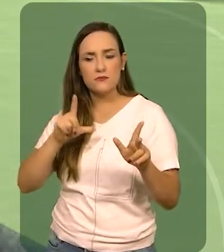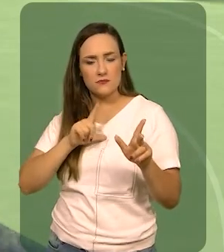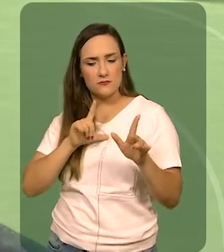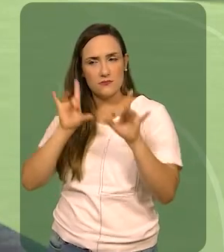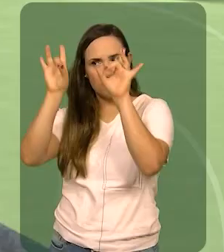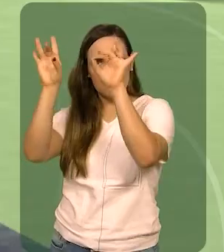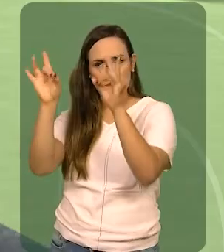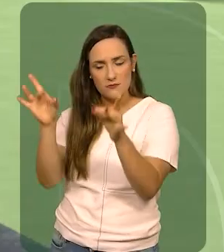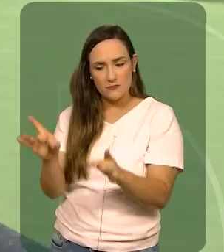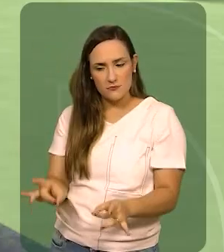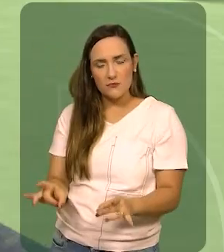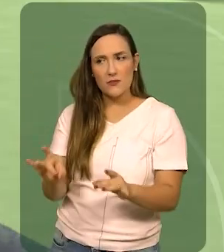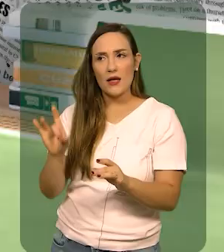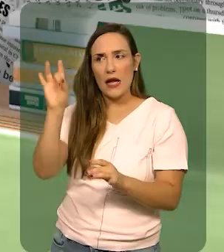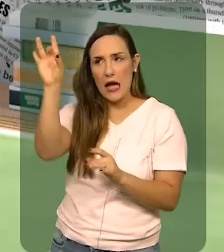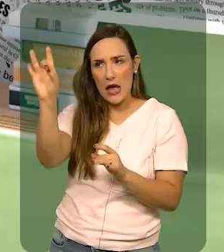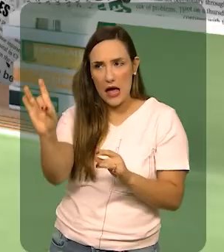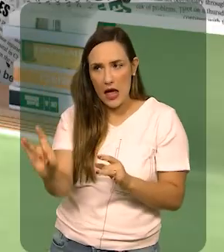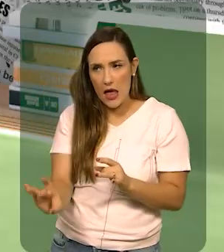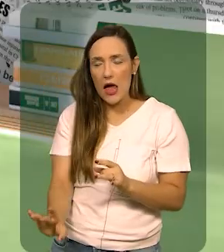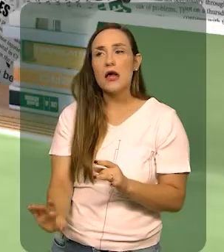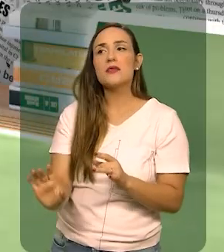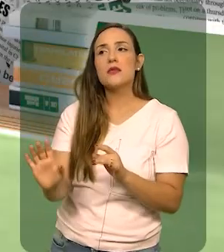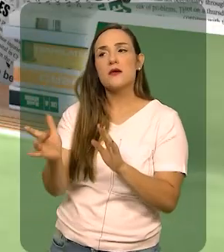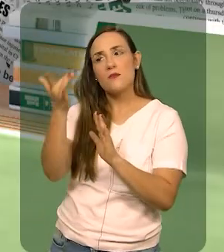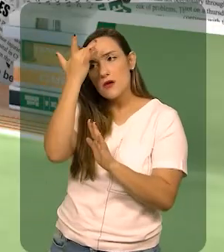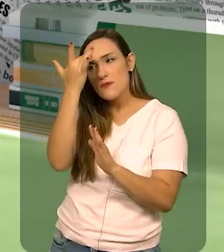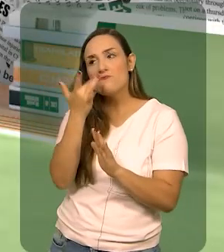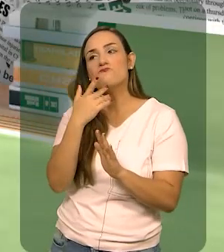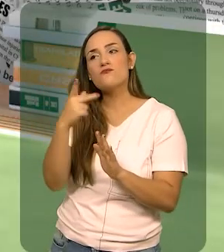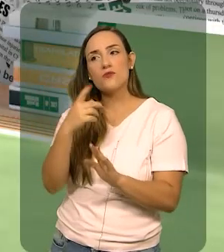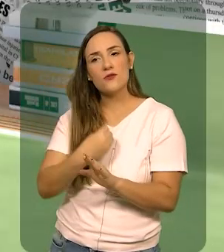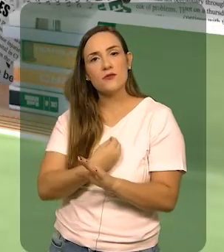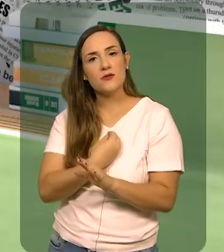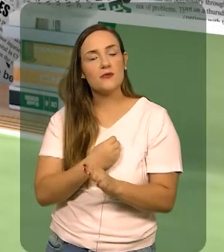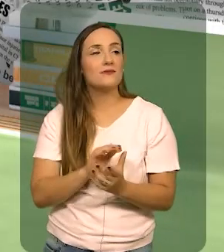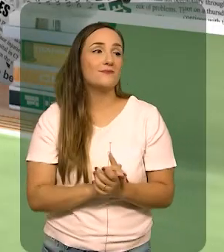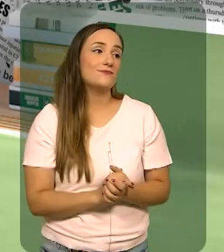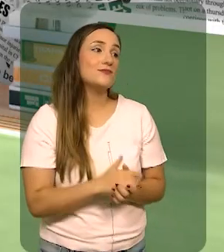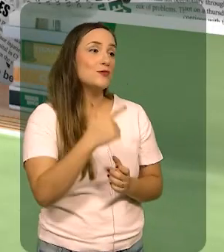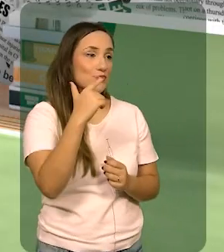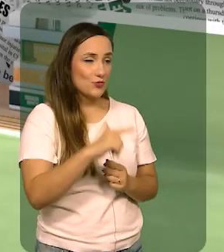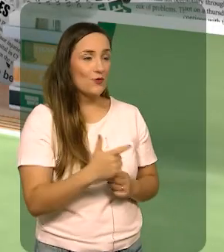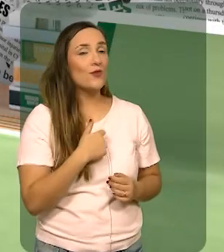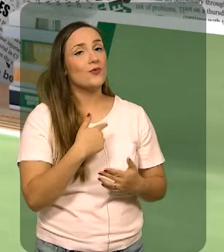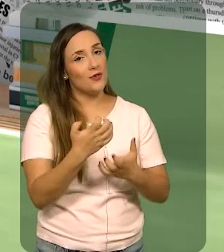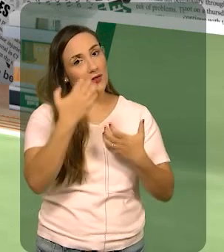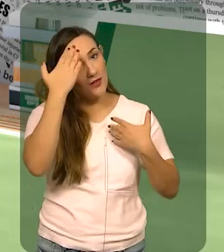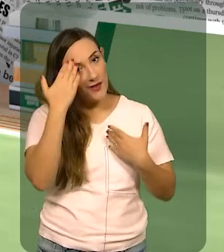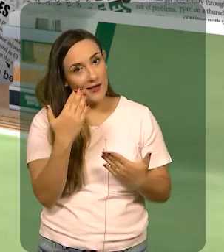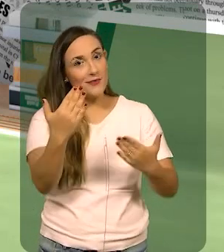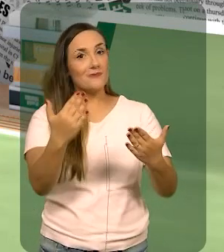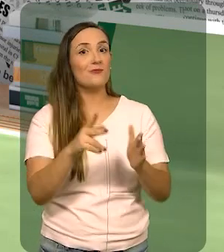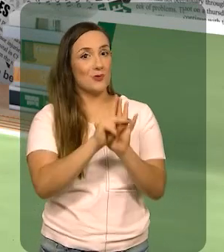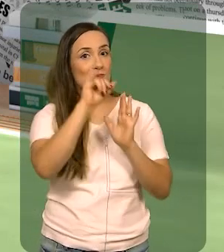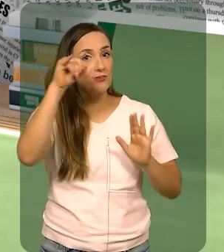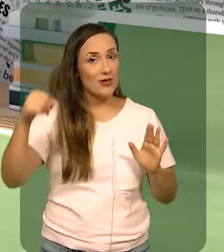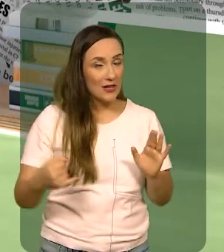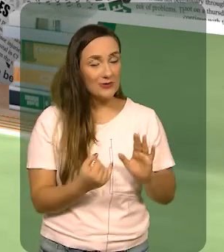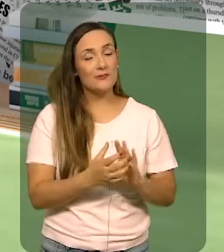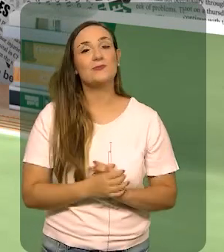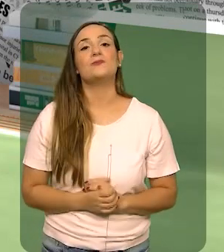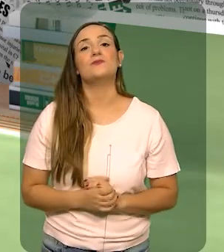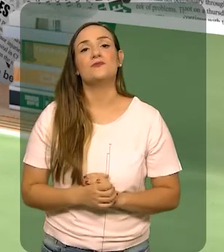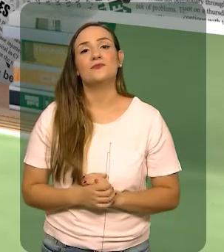suas especificidades de vida. Bom, novamente quero agradecer pela oportunidade de estar aí nesse programa,